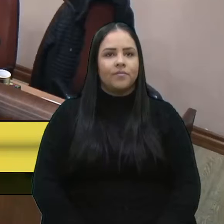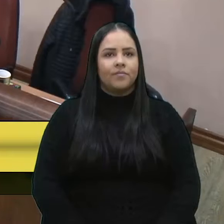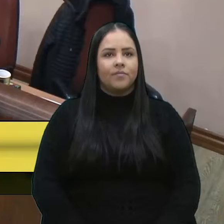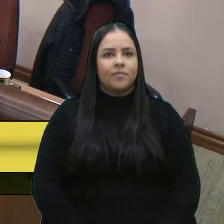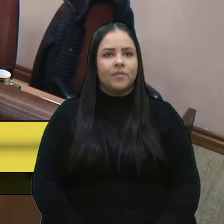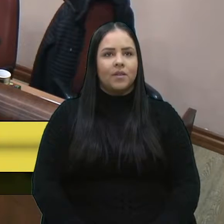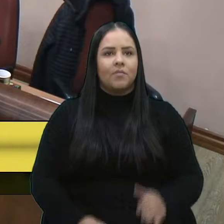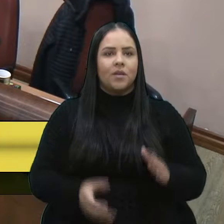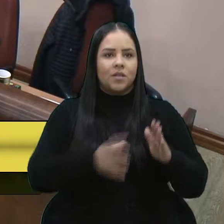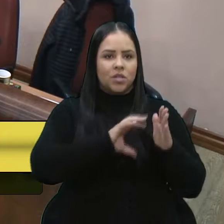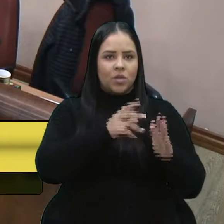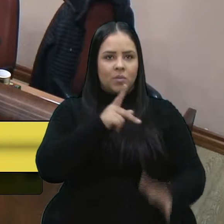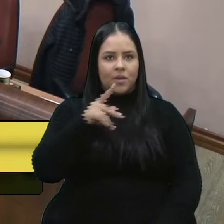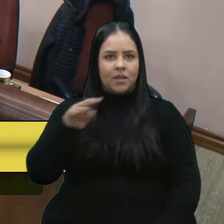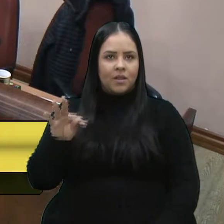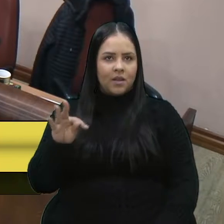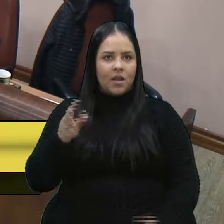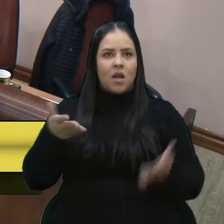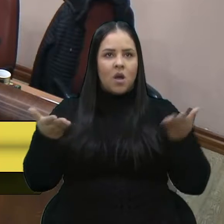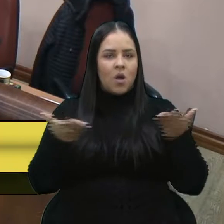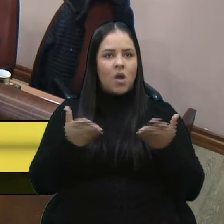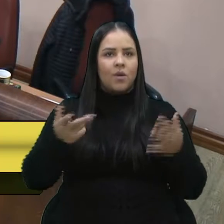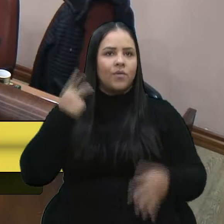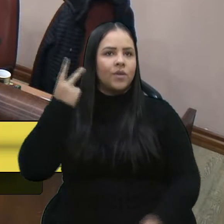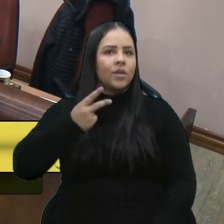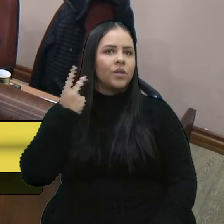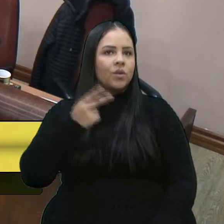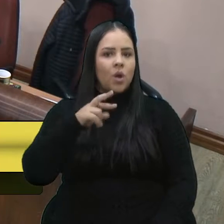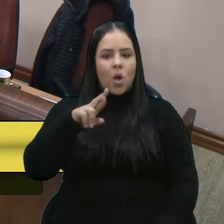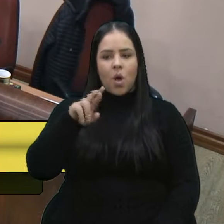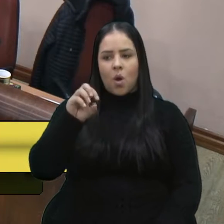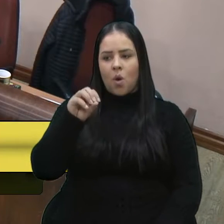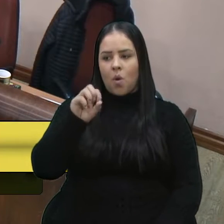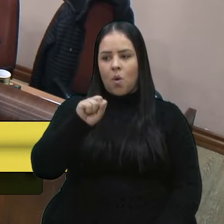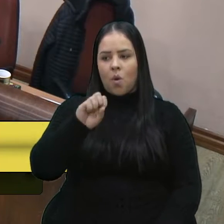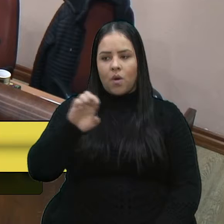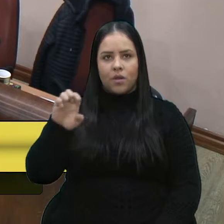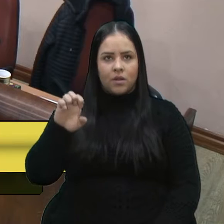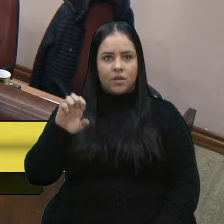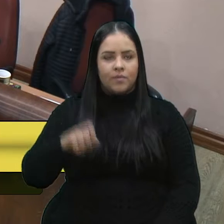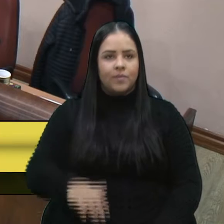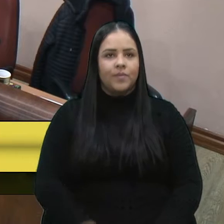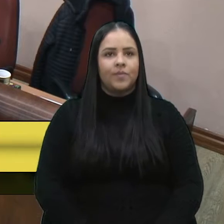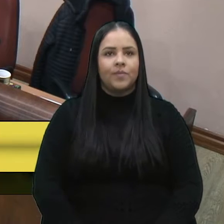PT, com a palavra, vereadora Rose, da tribuna.